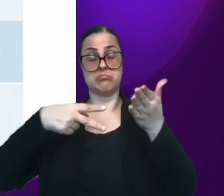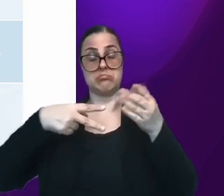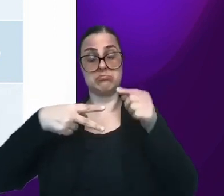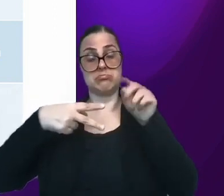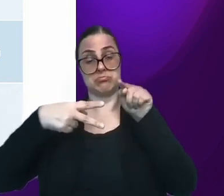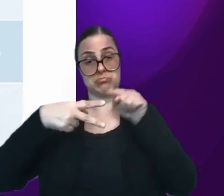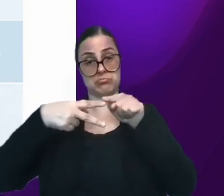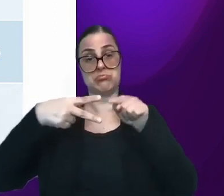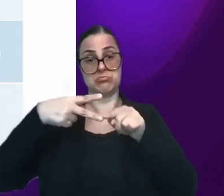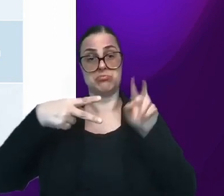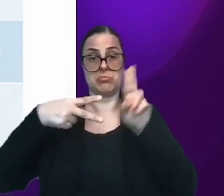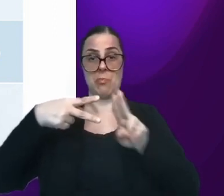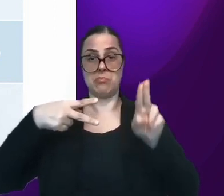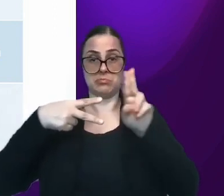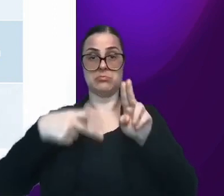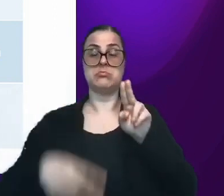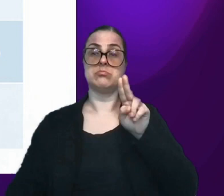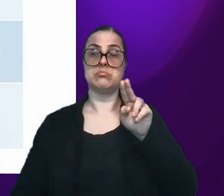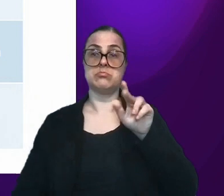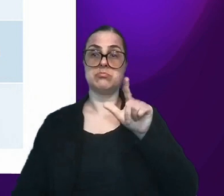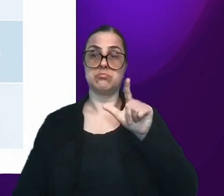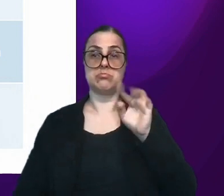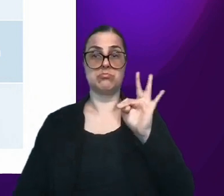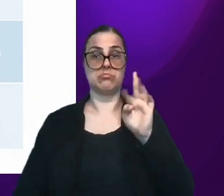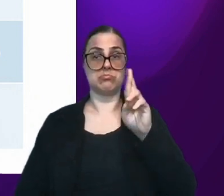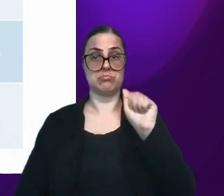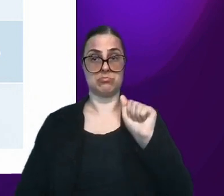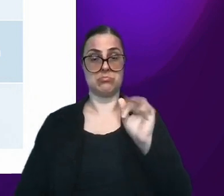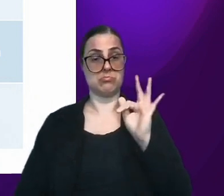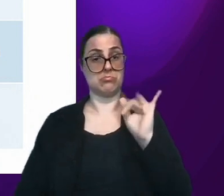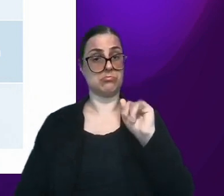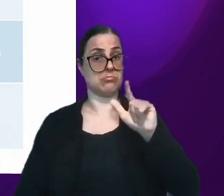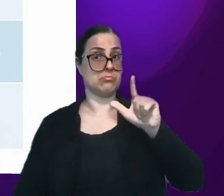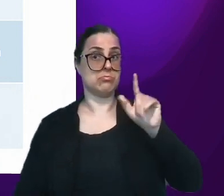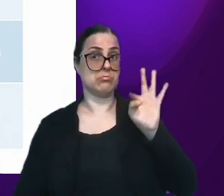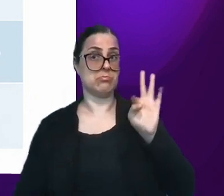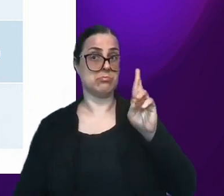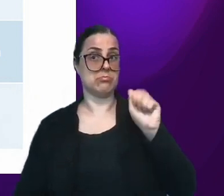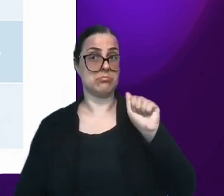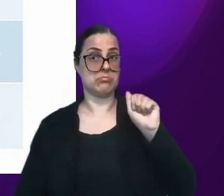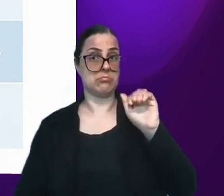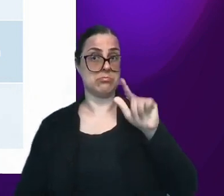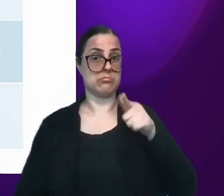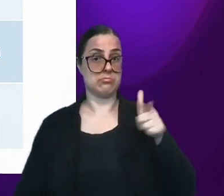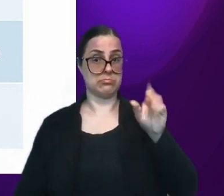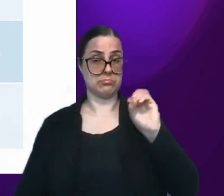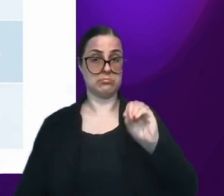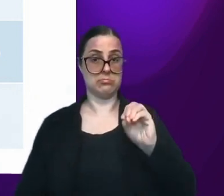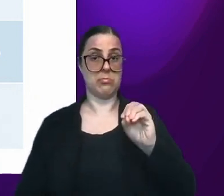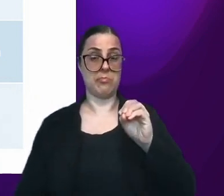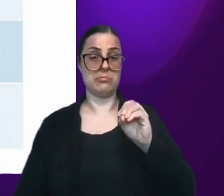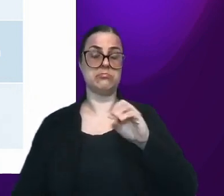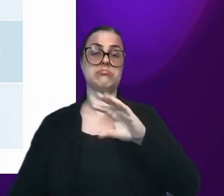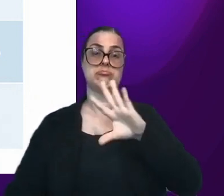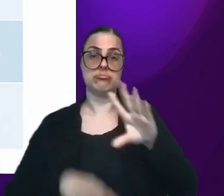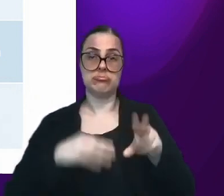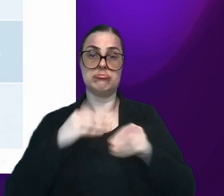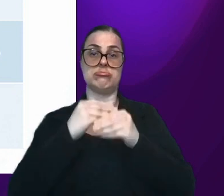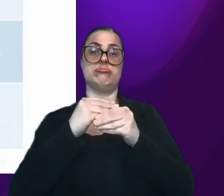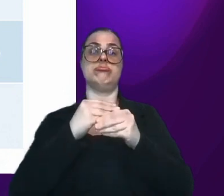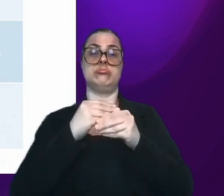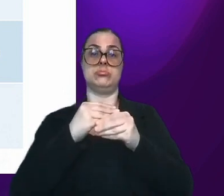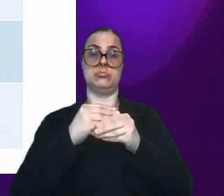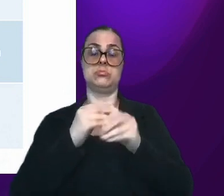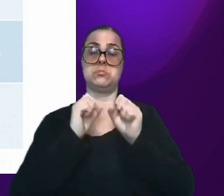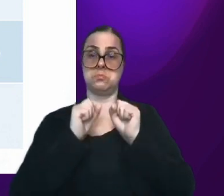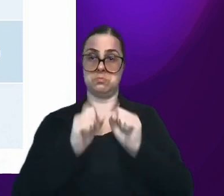e hemodiafiltração contínua. Eventualmente, terapia estendida, usando maquinário de contínua, a gente pode também